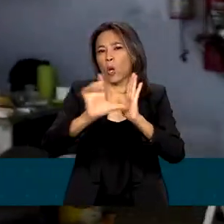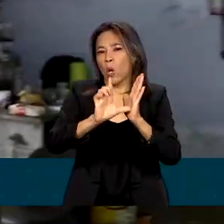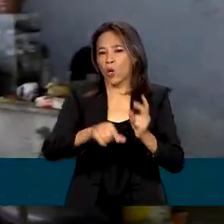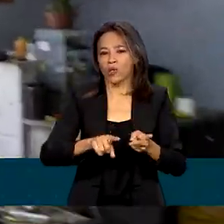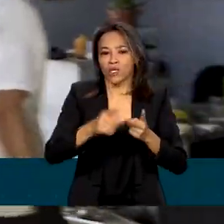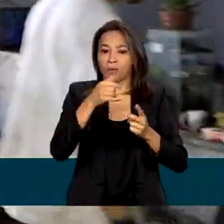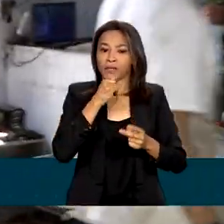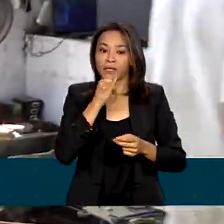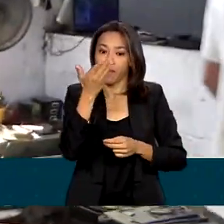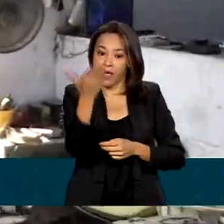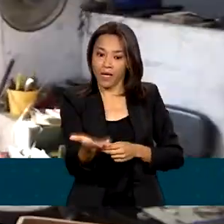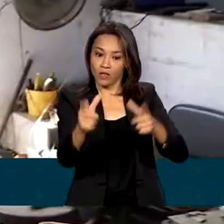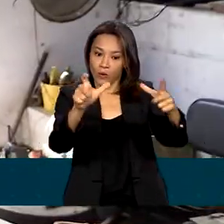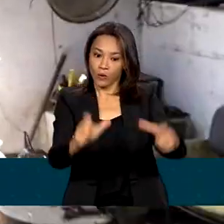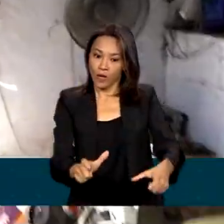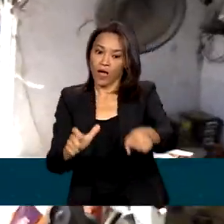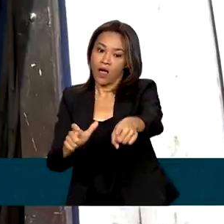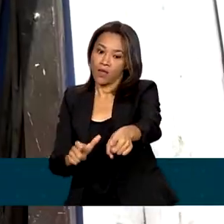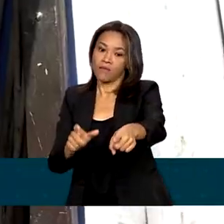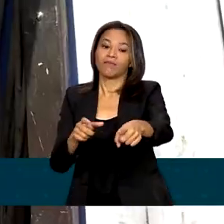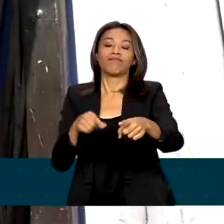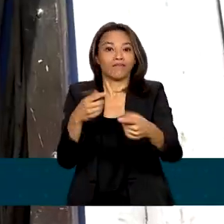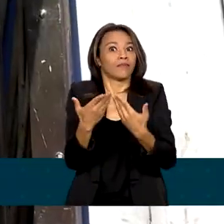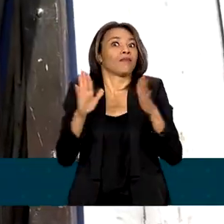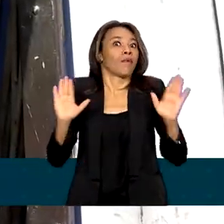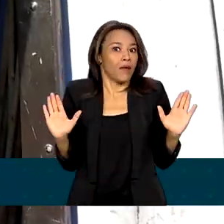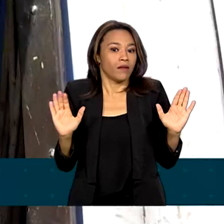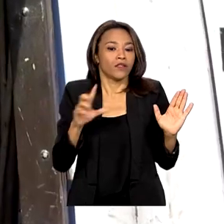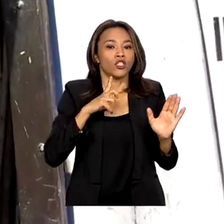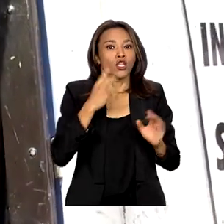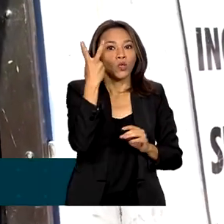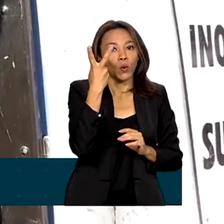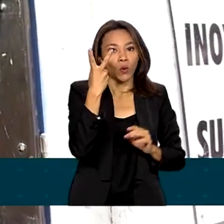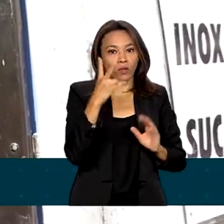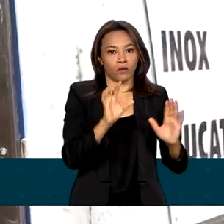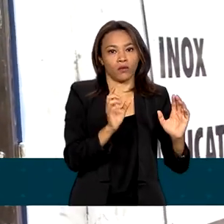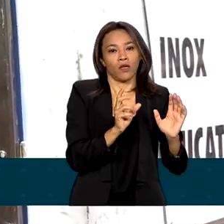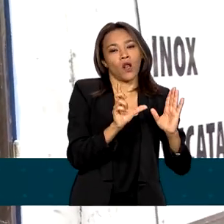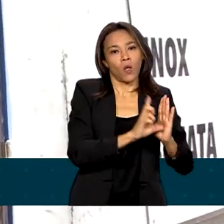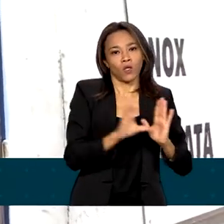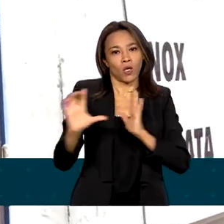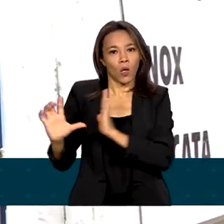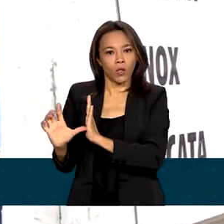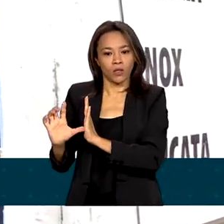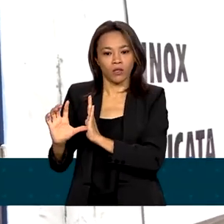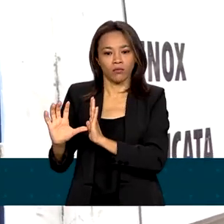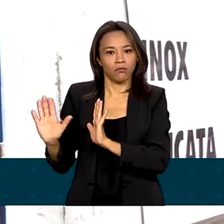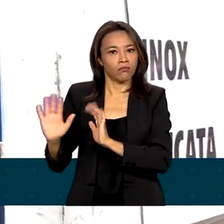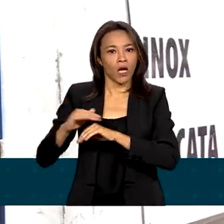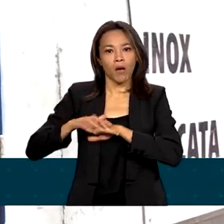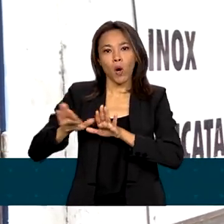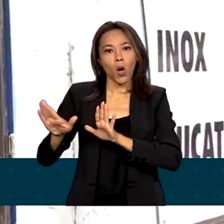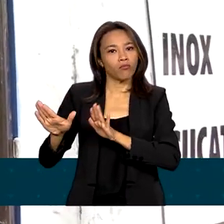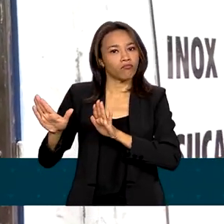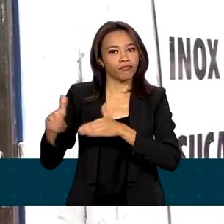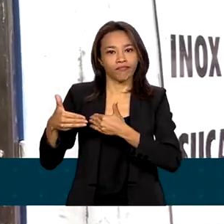de recicláveis do Vitor é uma exceção. Tinha dois comércios. Um acabou. Quer